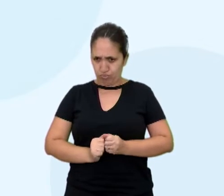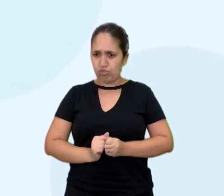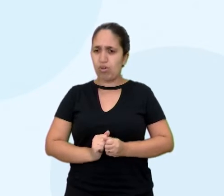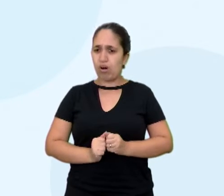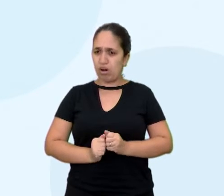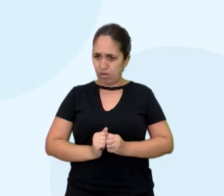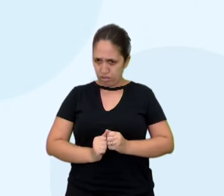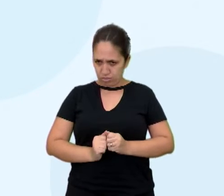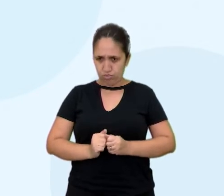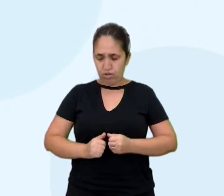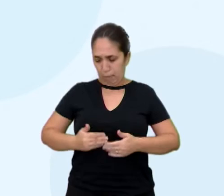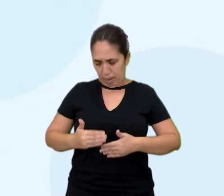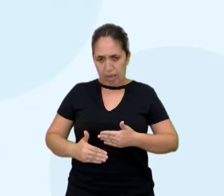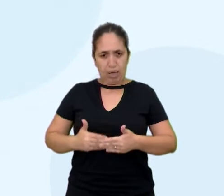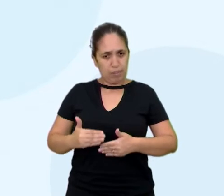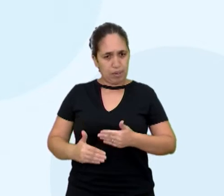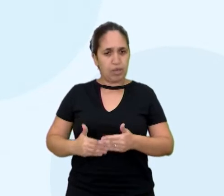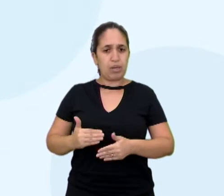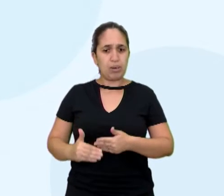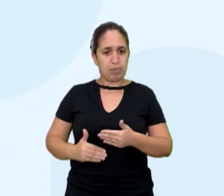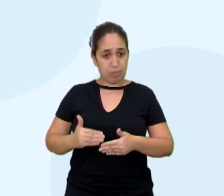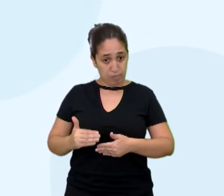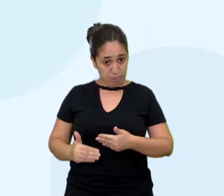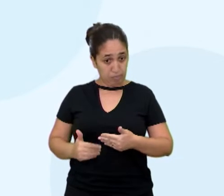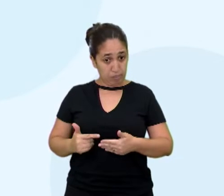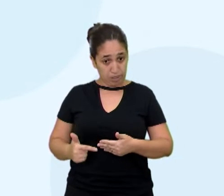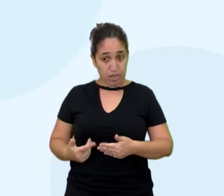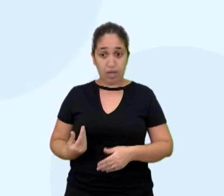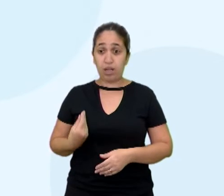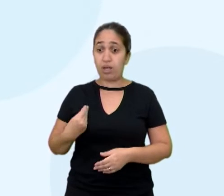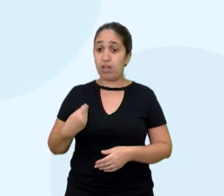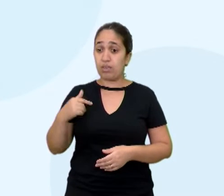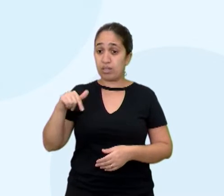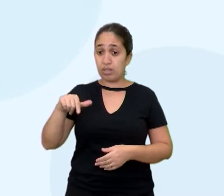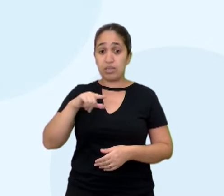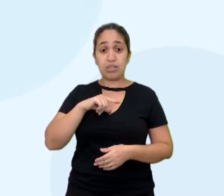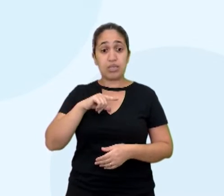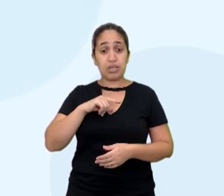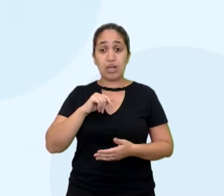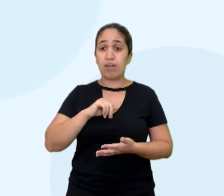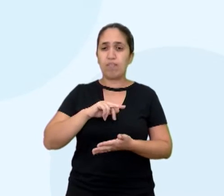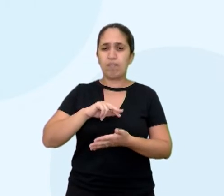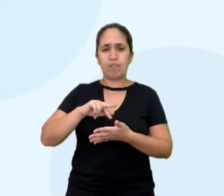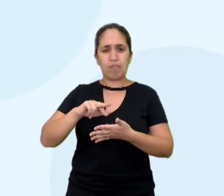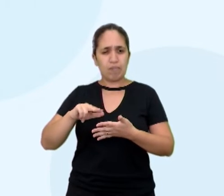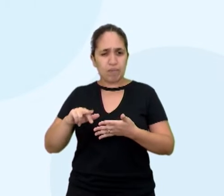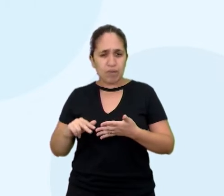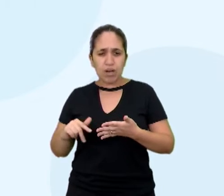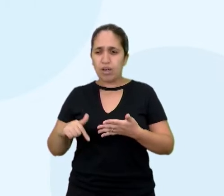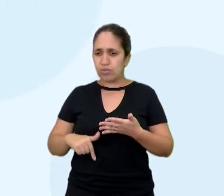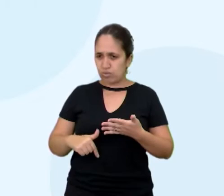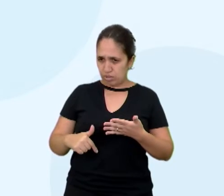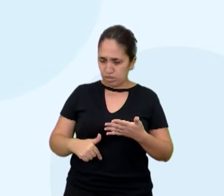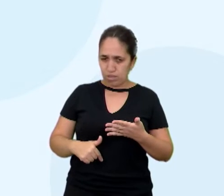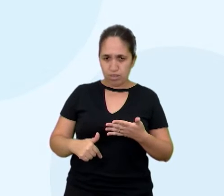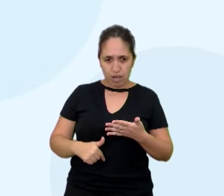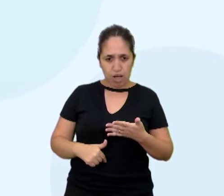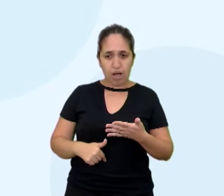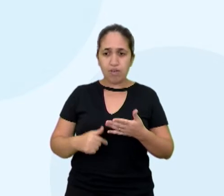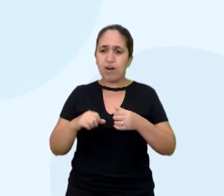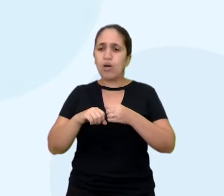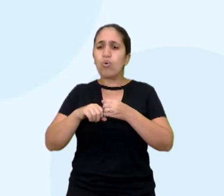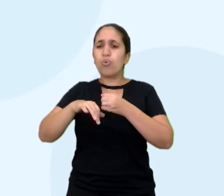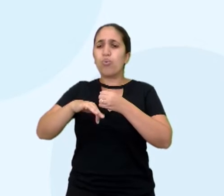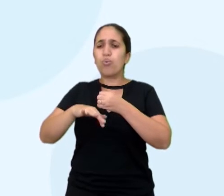iniciou então todo o processo de digestão, com a presença de nutrientes presentes ali no alimento e de ácido, eu tenho a